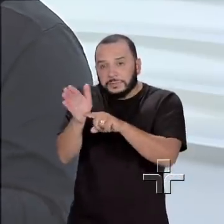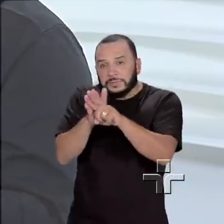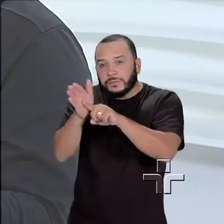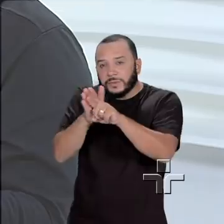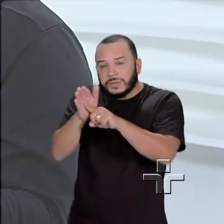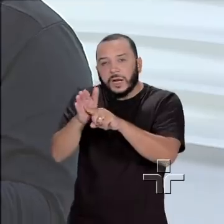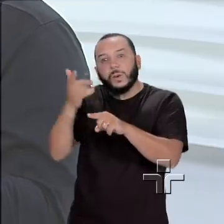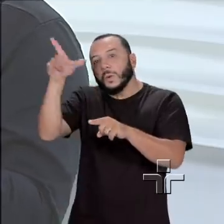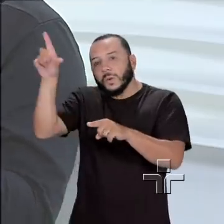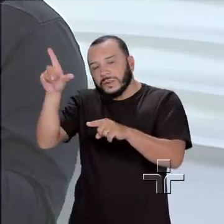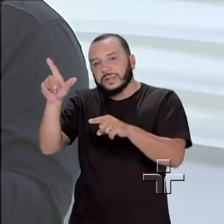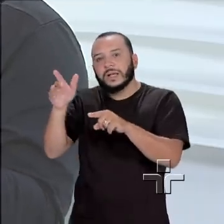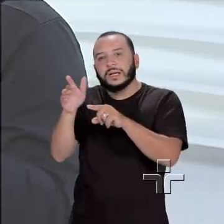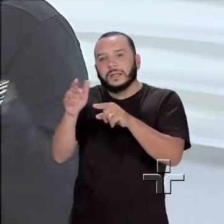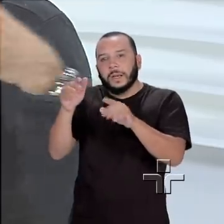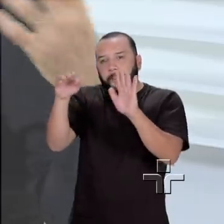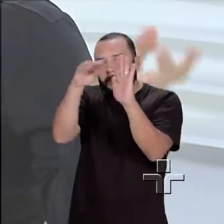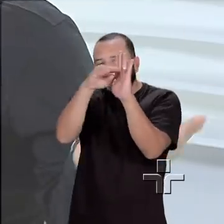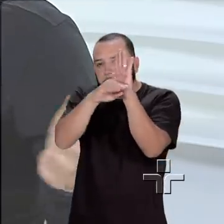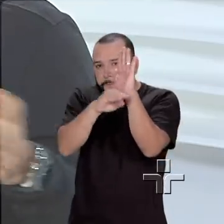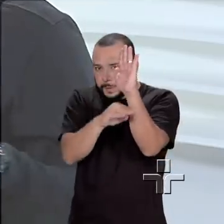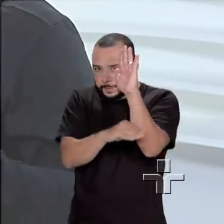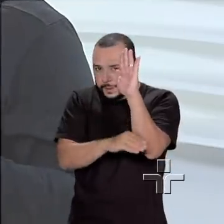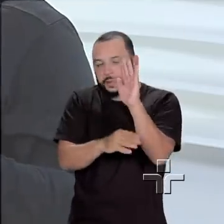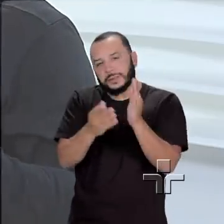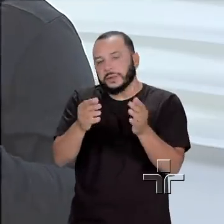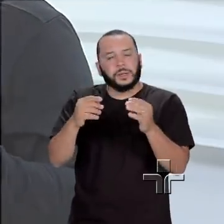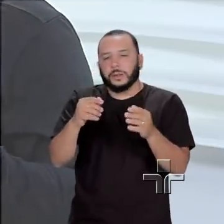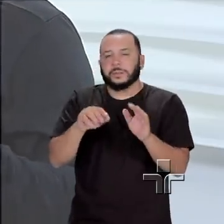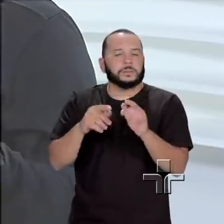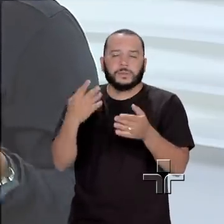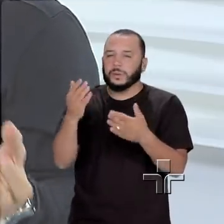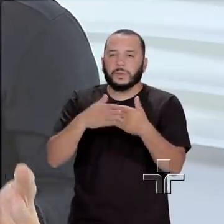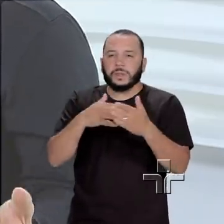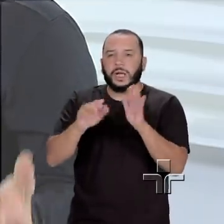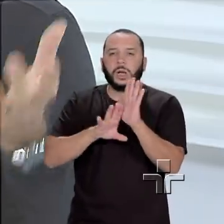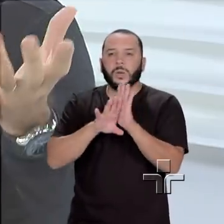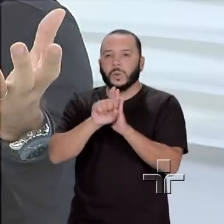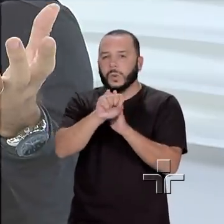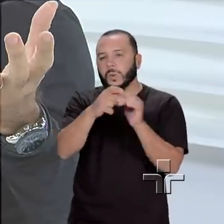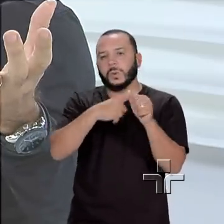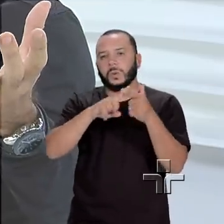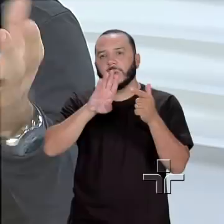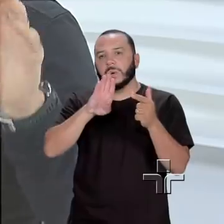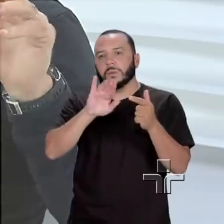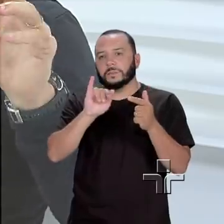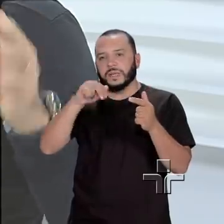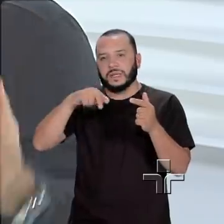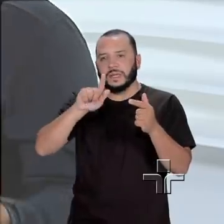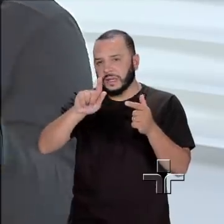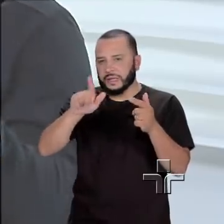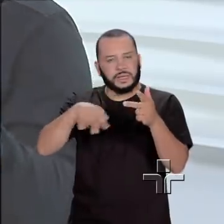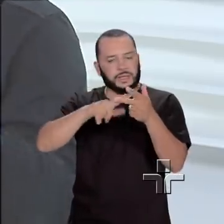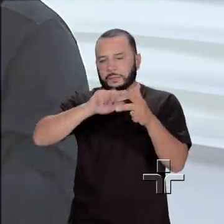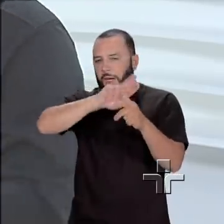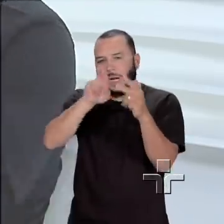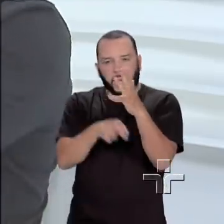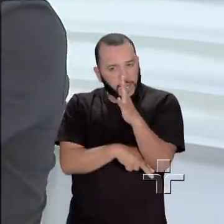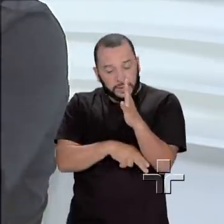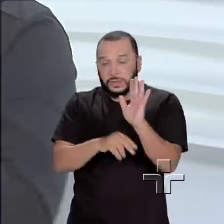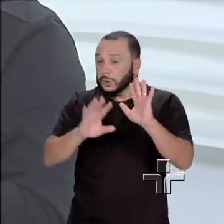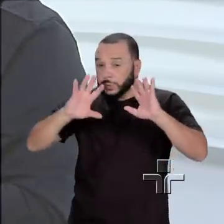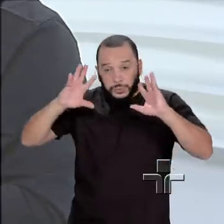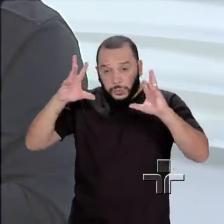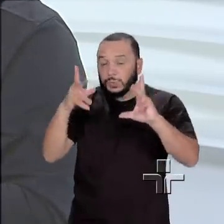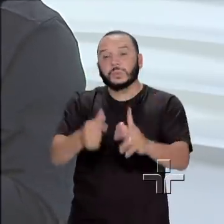e assim por diante. Então, seja a sua máquina de busca Bing, Google, Baidu, centenas de processos são encantados